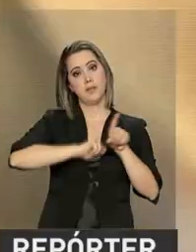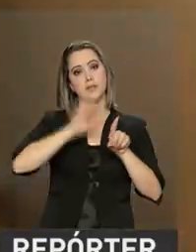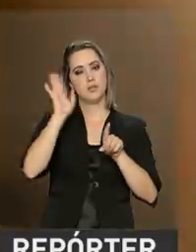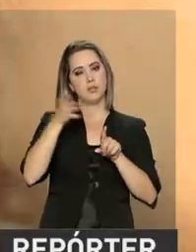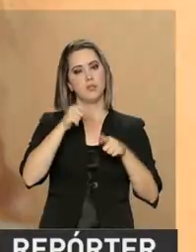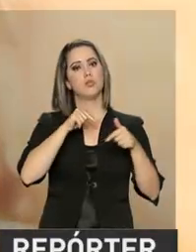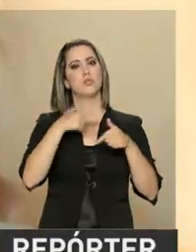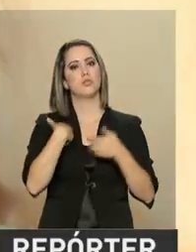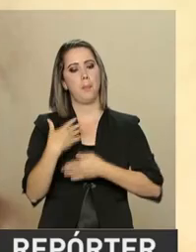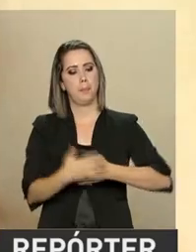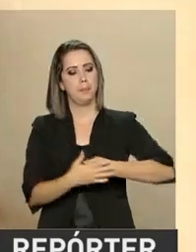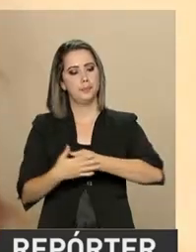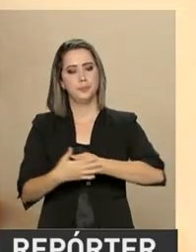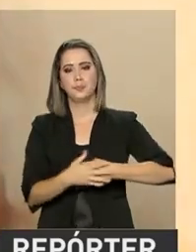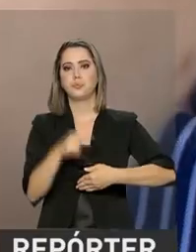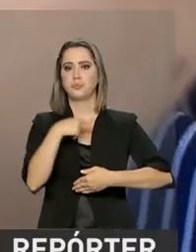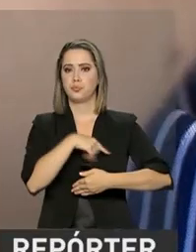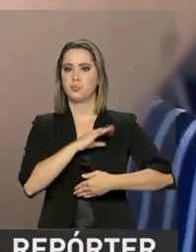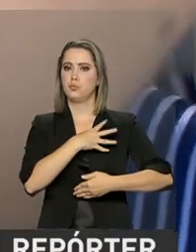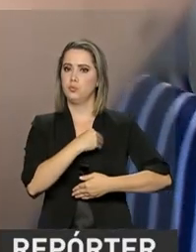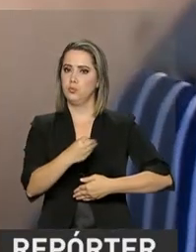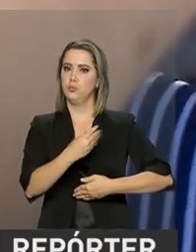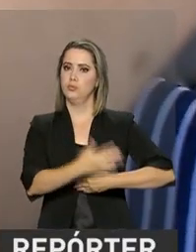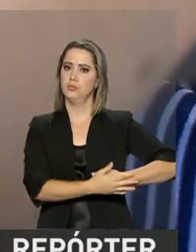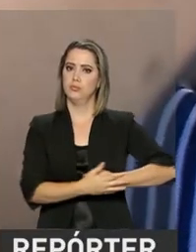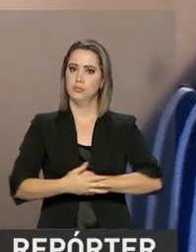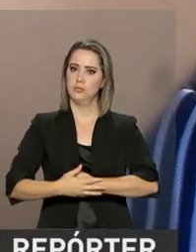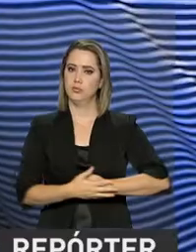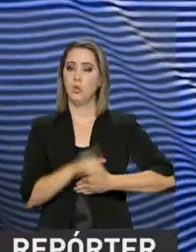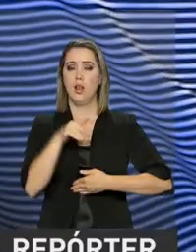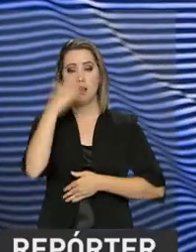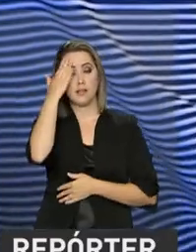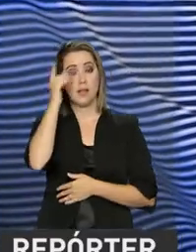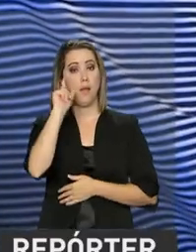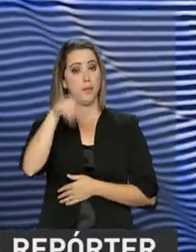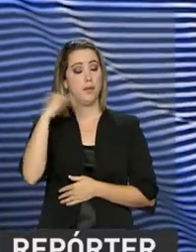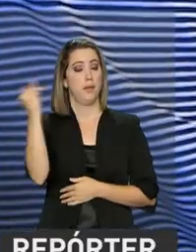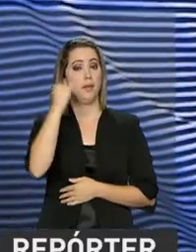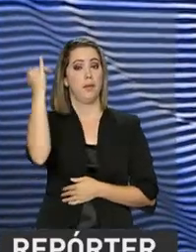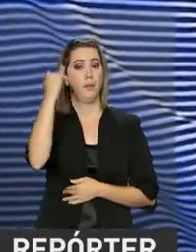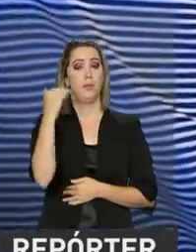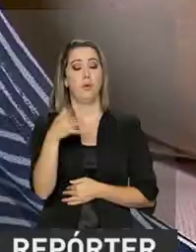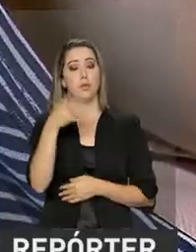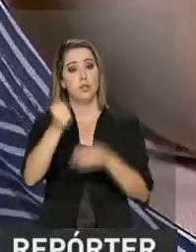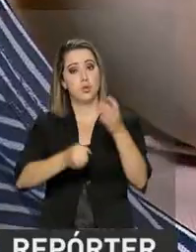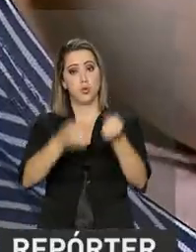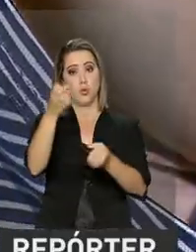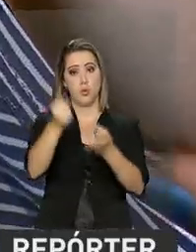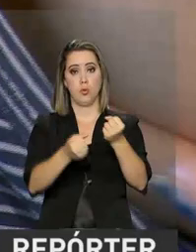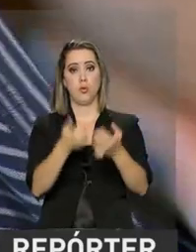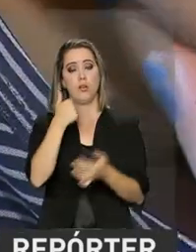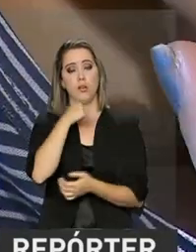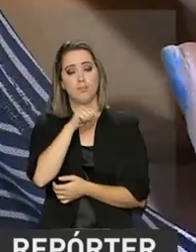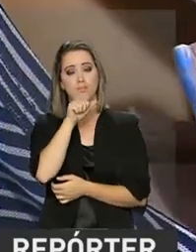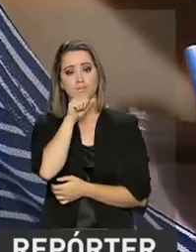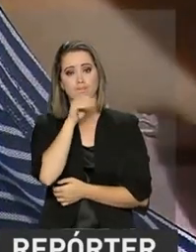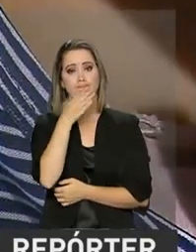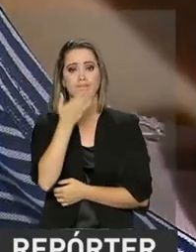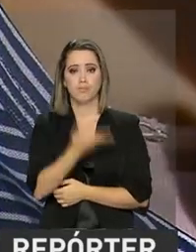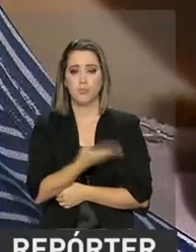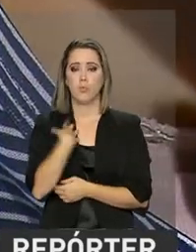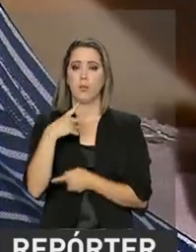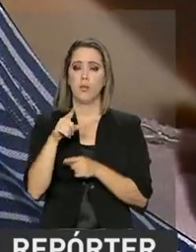rotina depois que amamenta o filho João. Juliana sabe o quanto é importante o leite materno para os prematuros